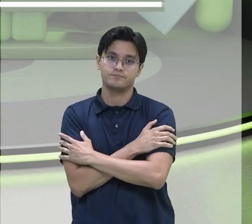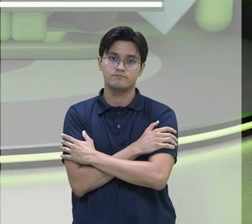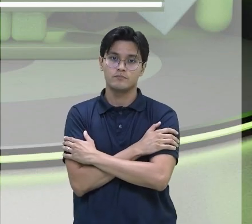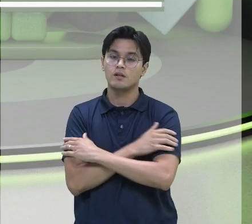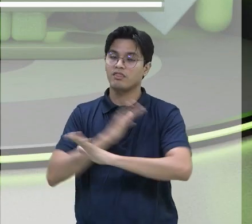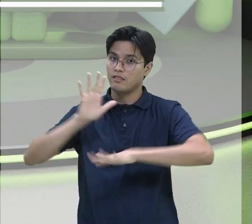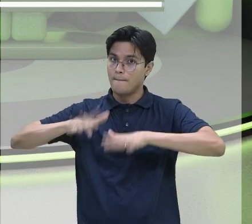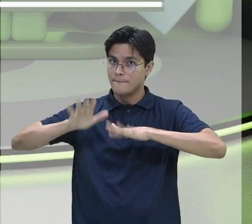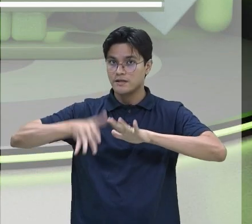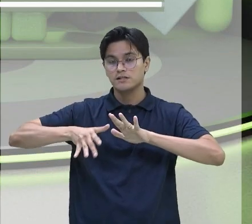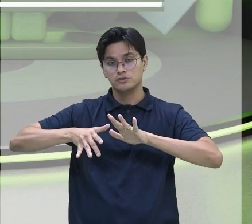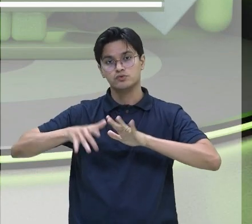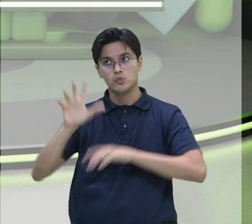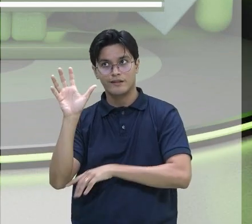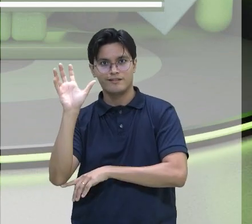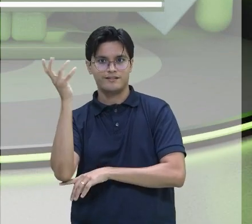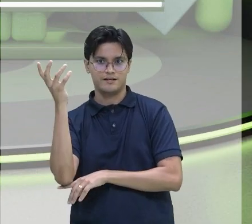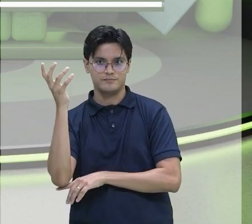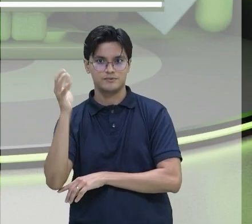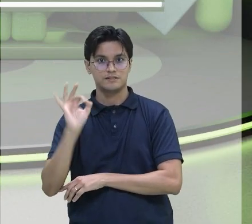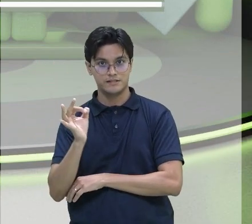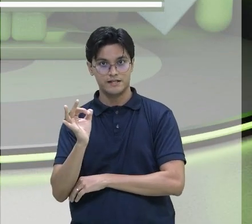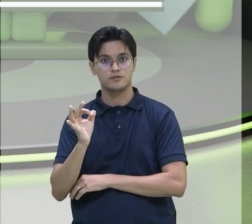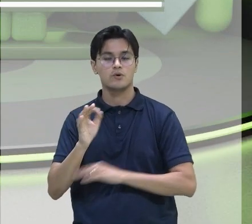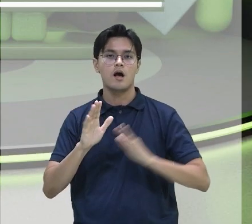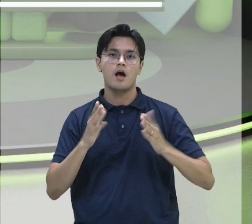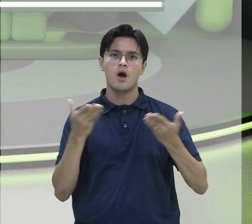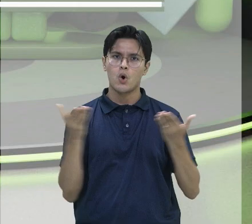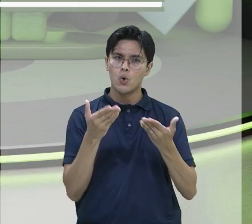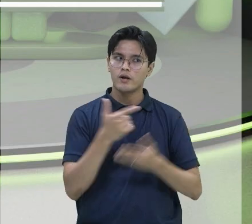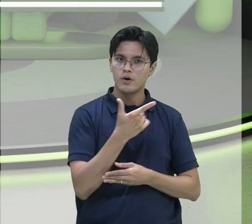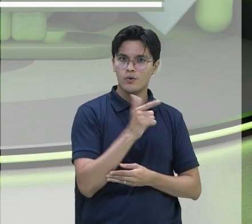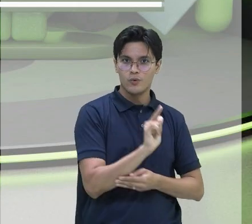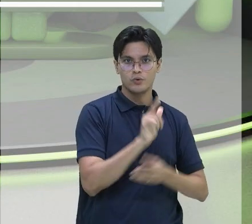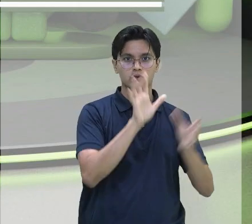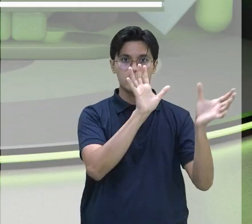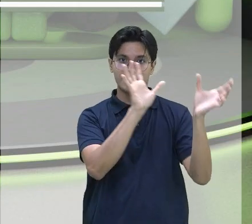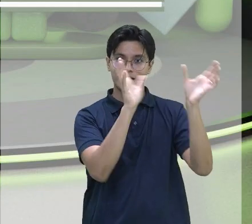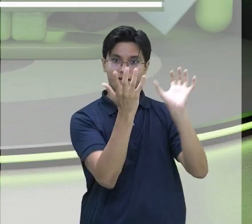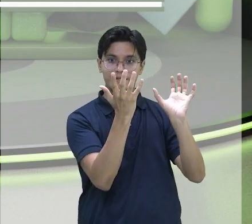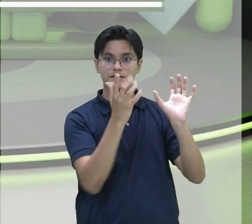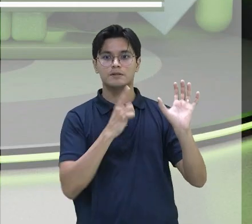e nós temos ali, né, na previsão para trabalhar